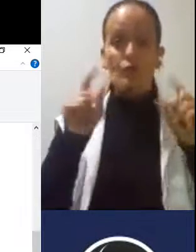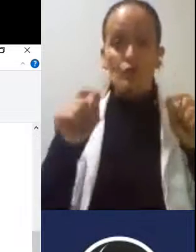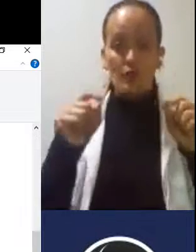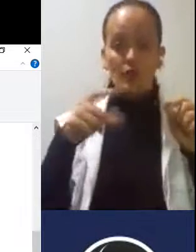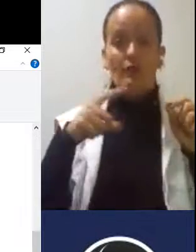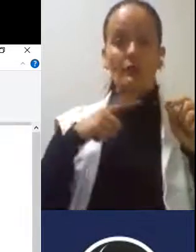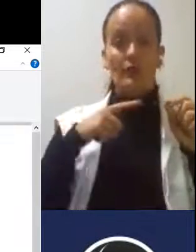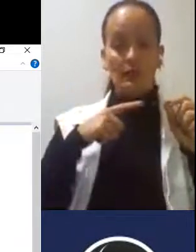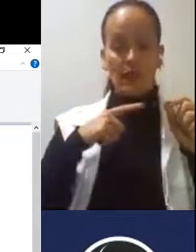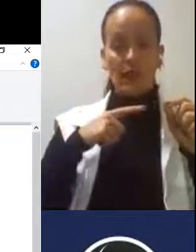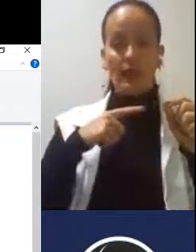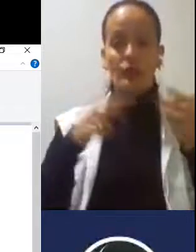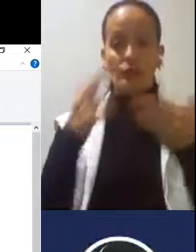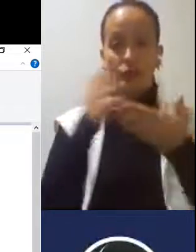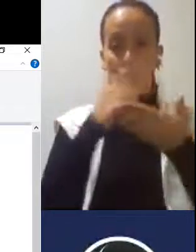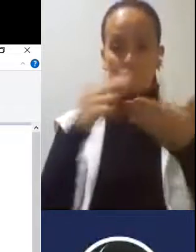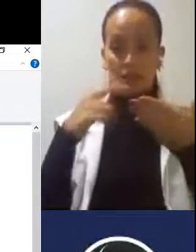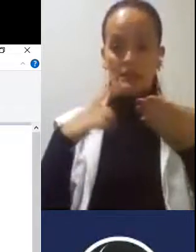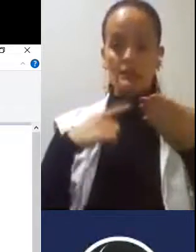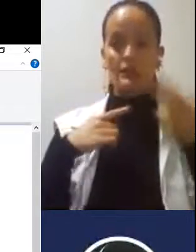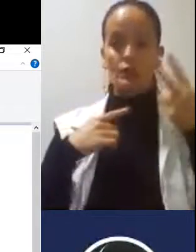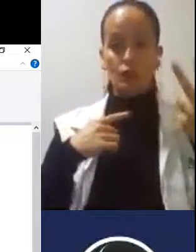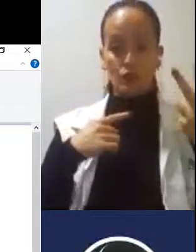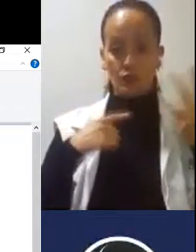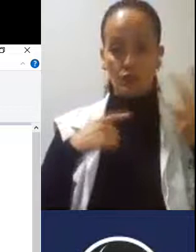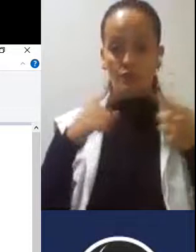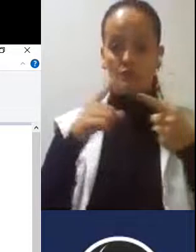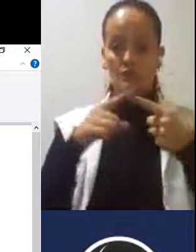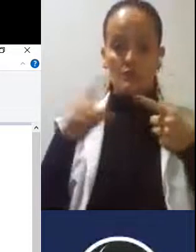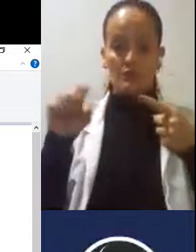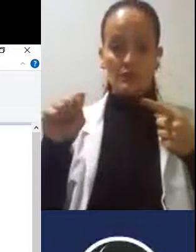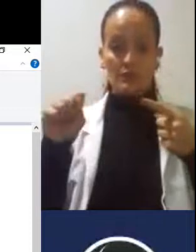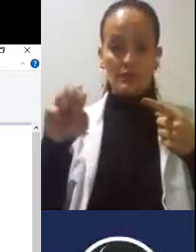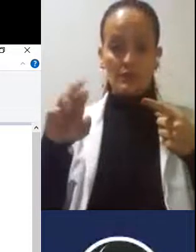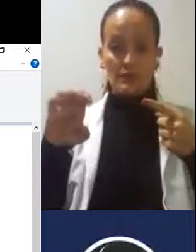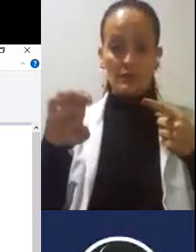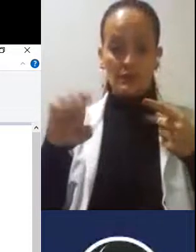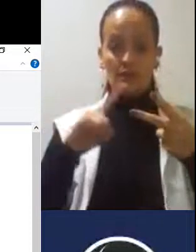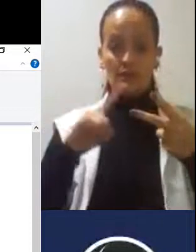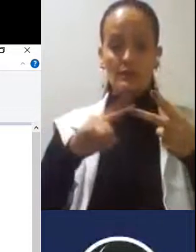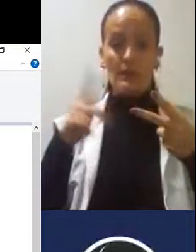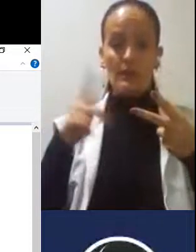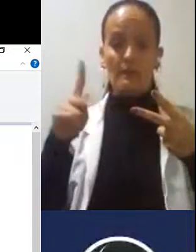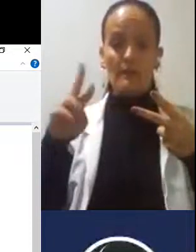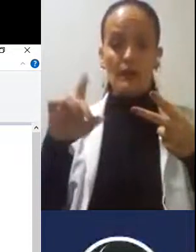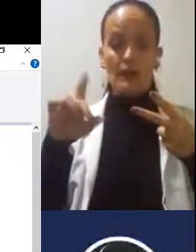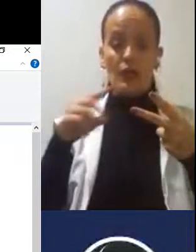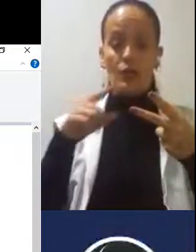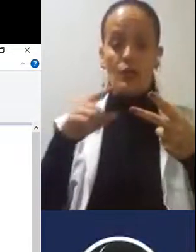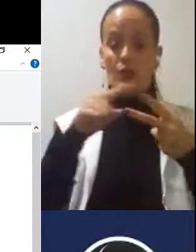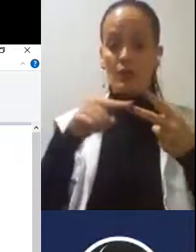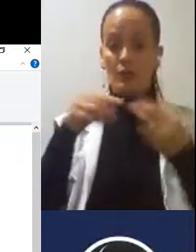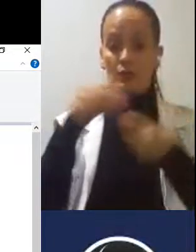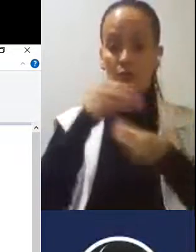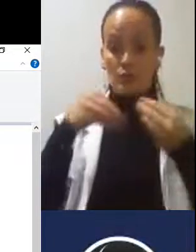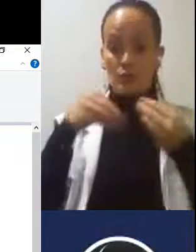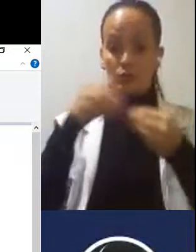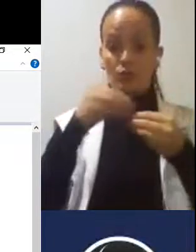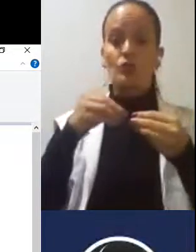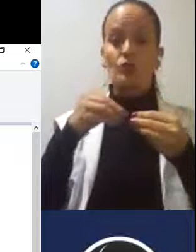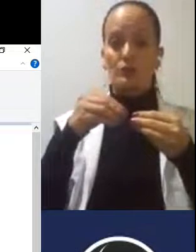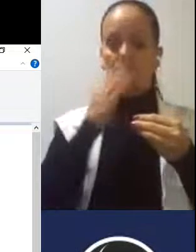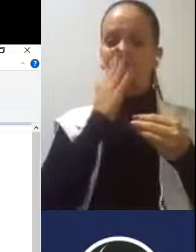paralelo, certo? Então, resistores que estão em paralelo aí, ó, são quais? Deixa eu só pegar aqui, ó, são esses dois